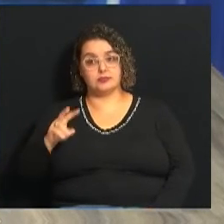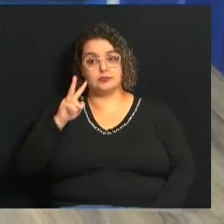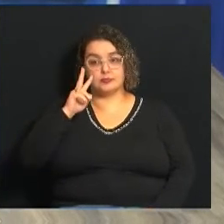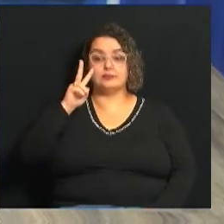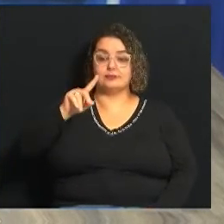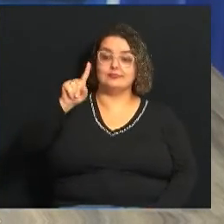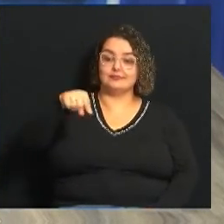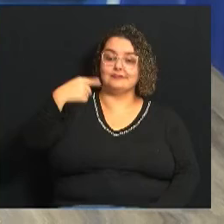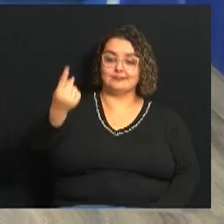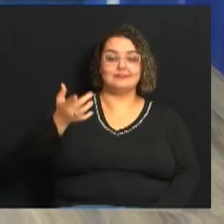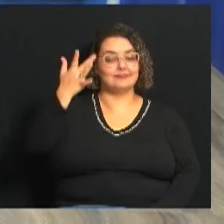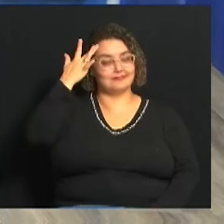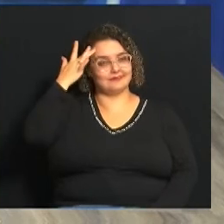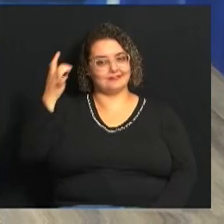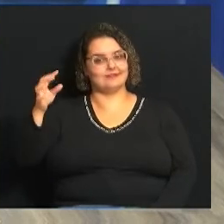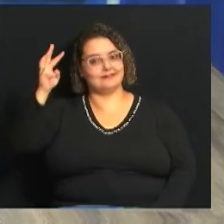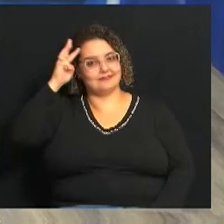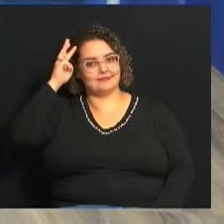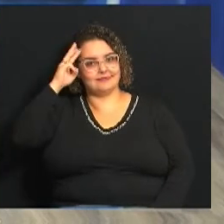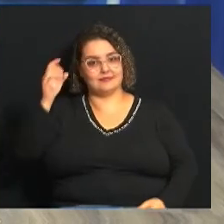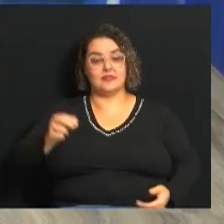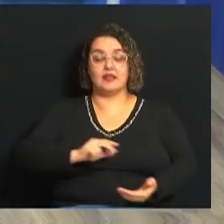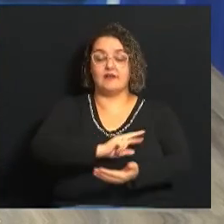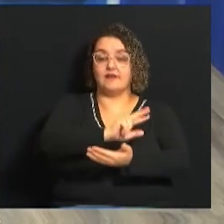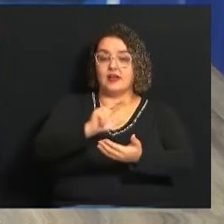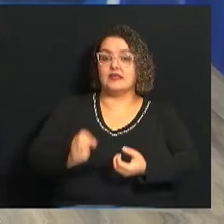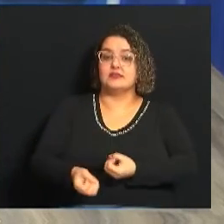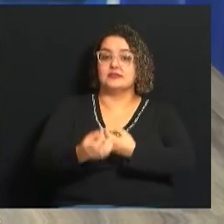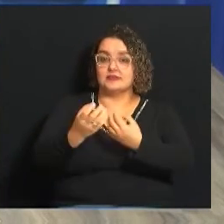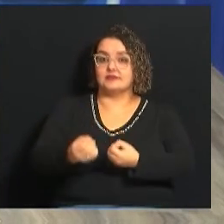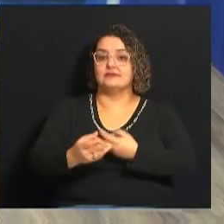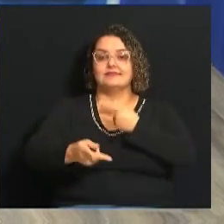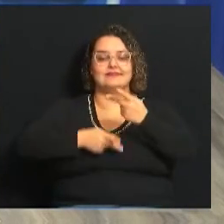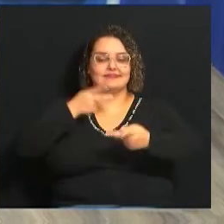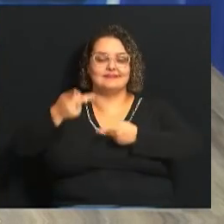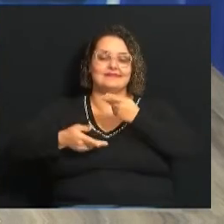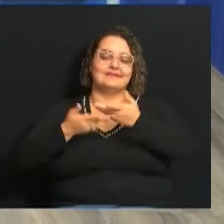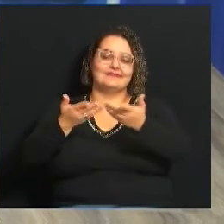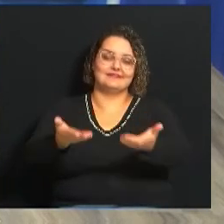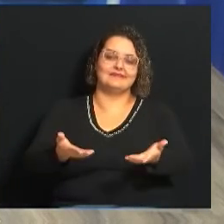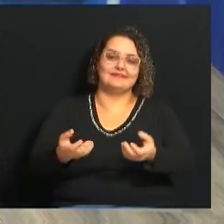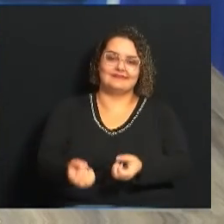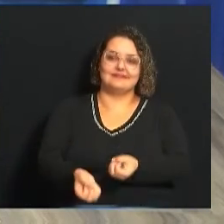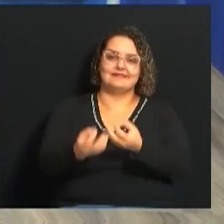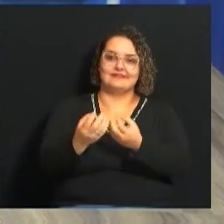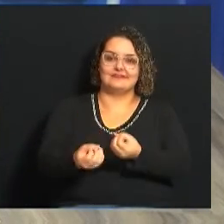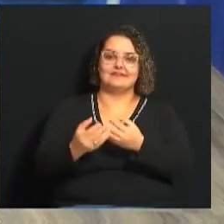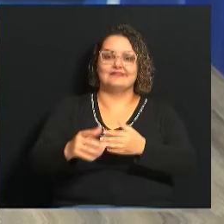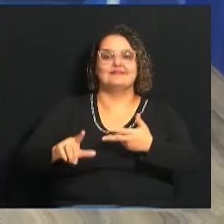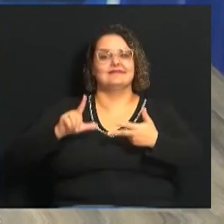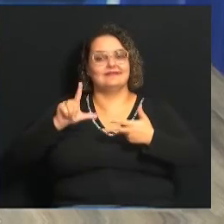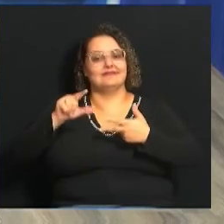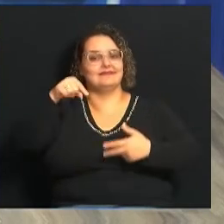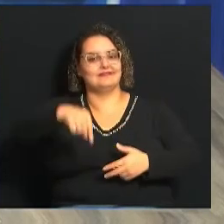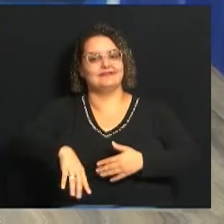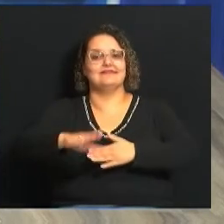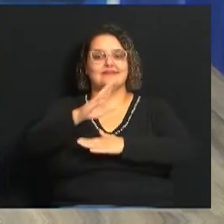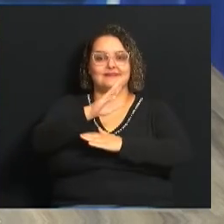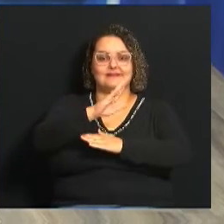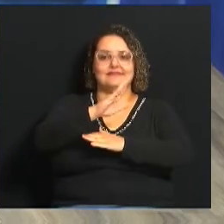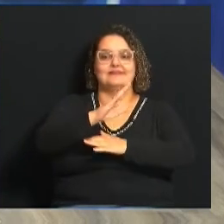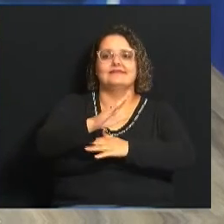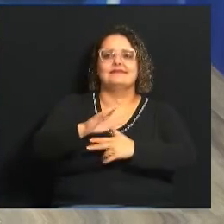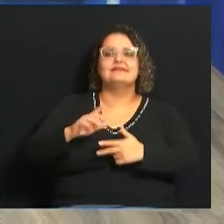amanhã, na terça-feira, com muitas informações, contando tudo para você sobre as notícias do Legislativo aqui da Câmara de Campinas